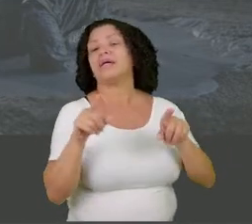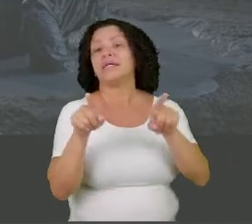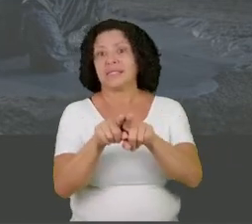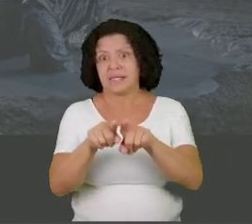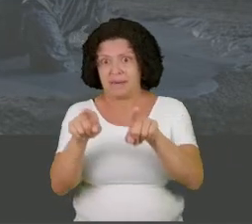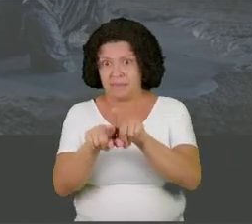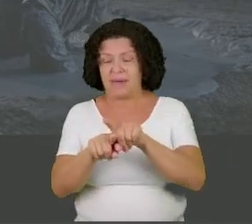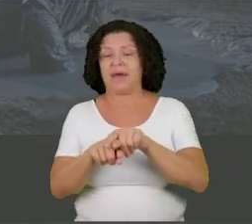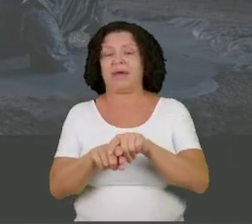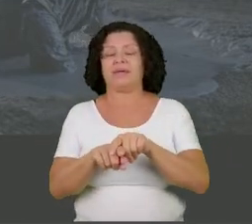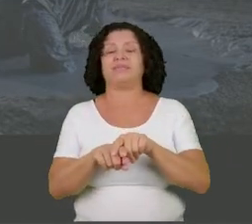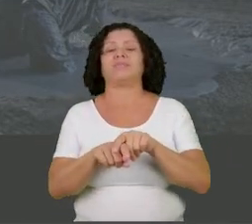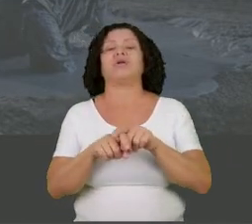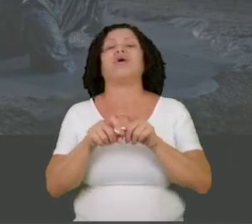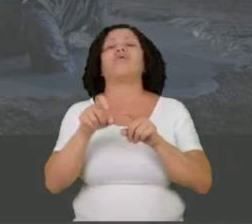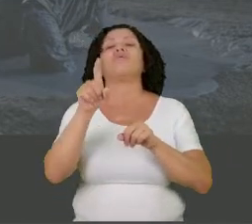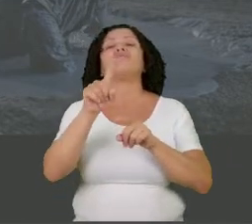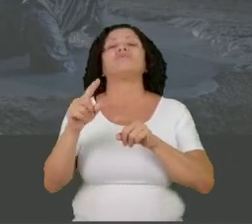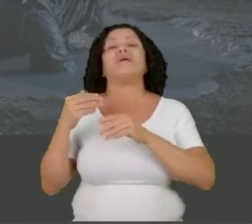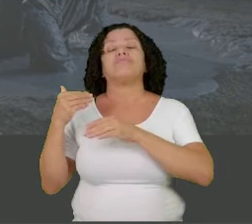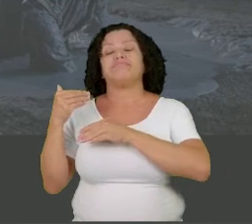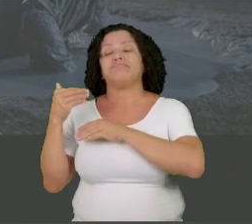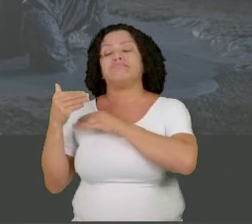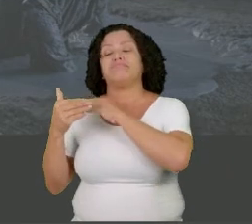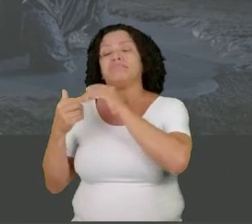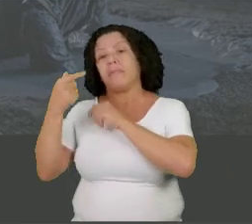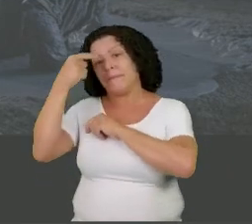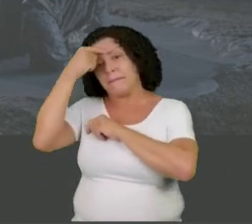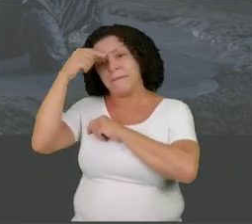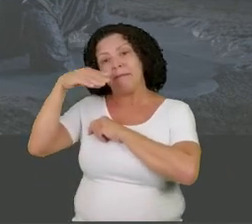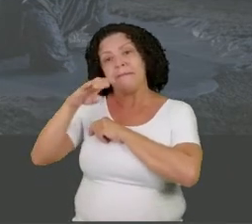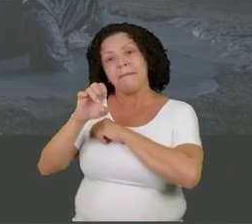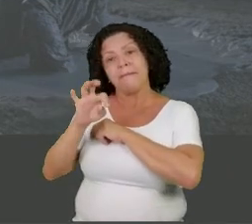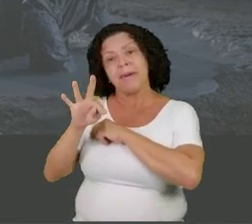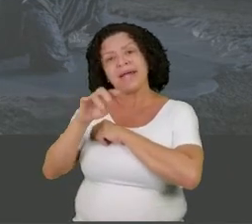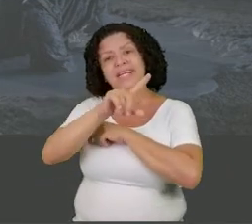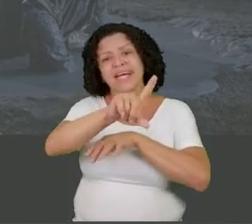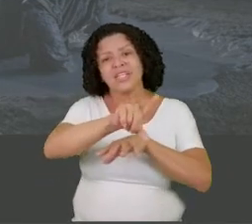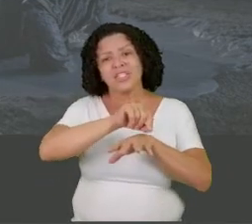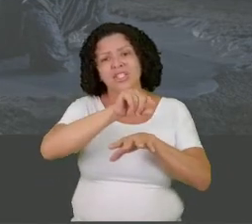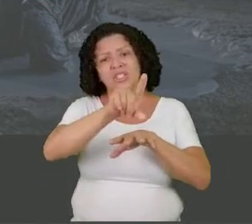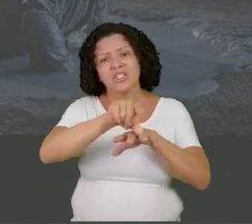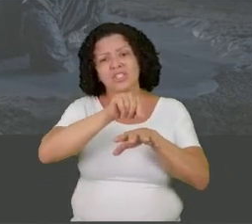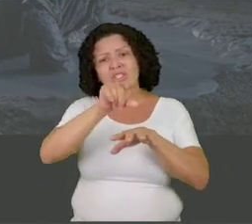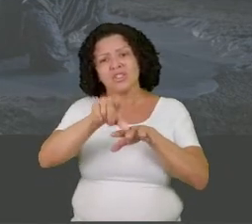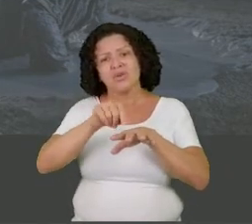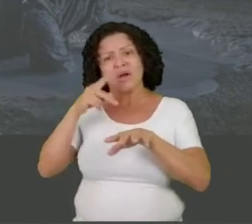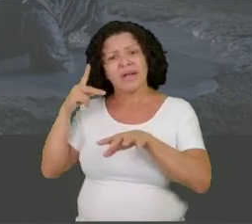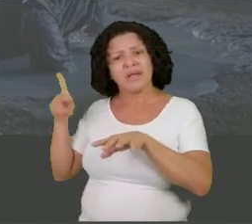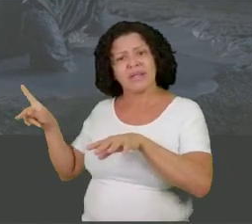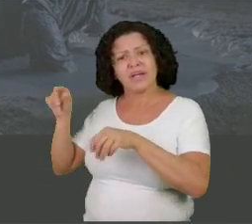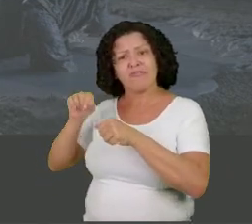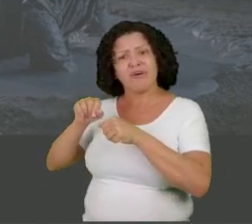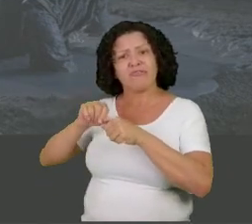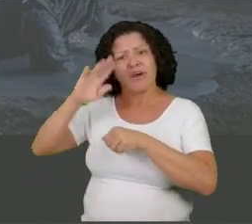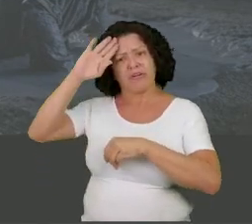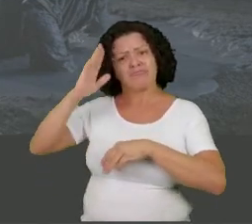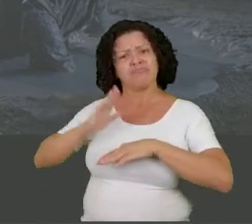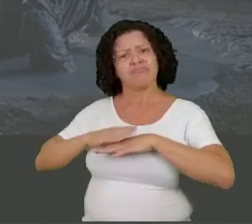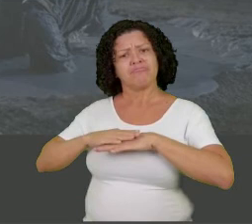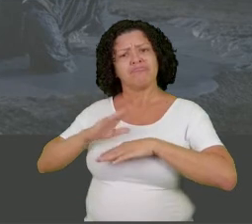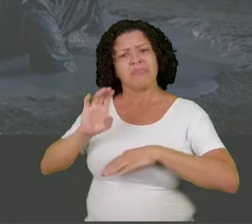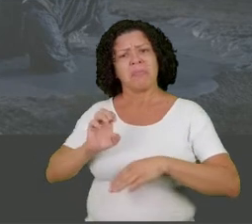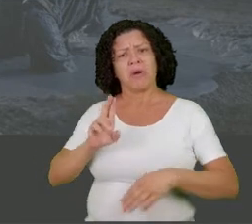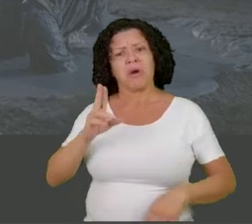do seu adoecimento, ao mesmo tempo com o seu procedimento mental, com as escolhas que